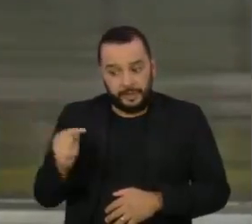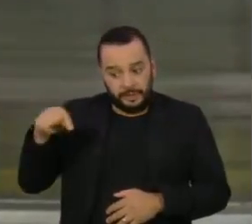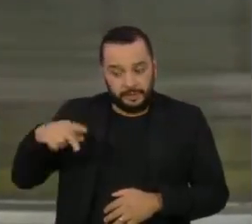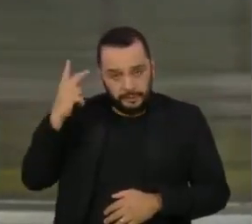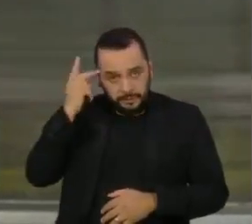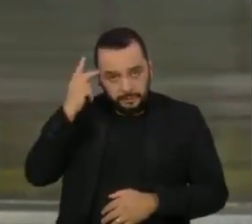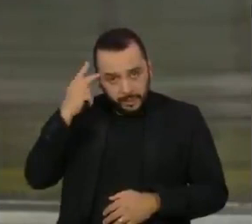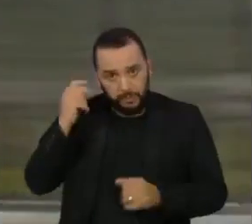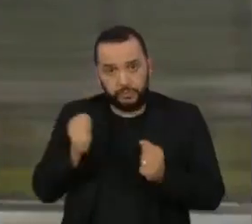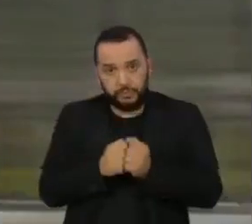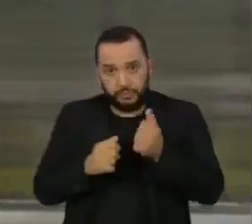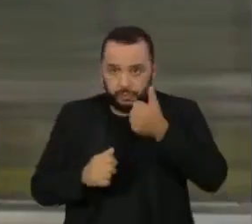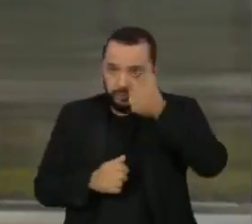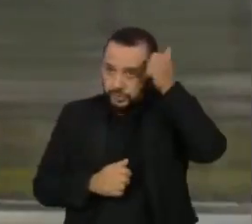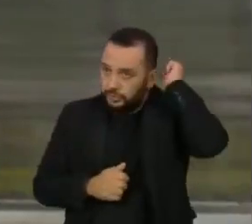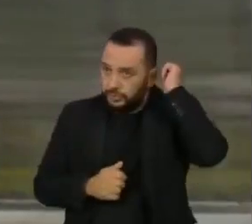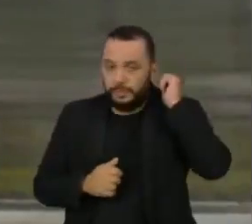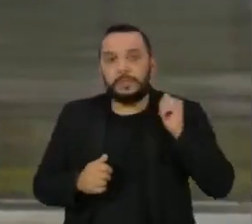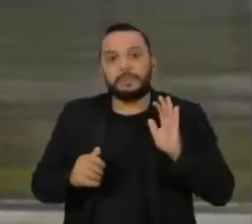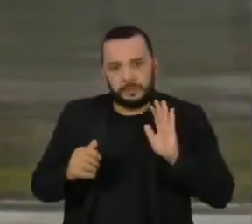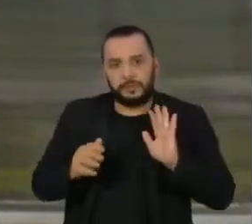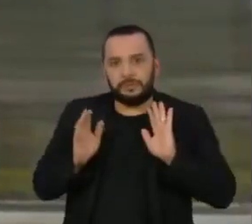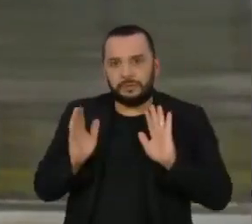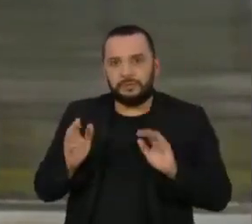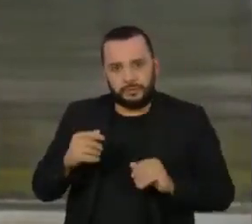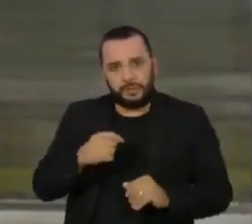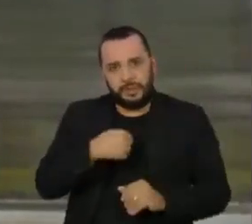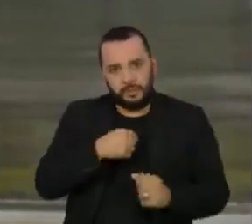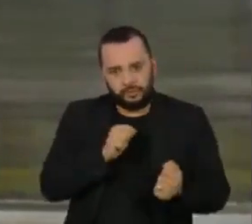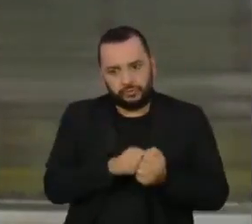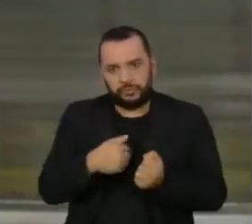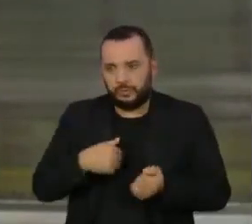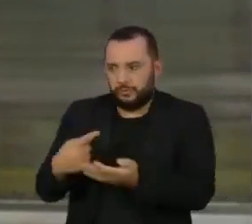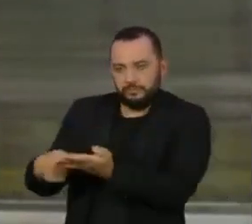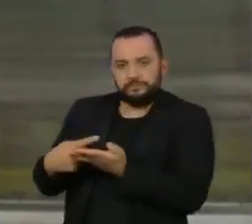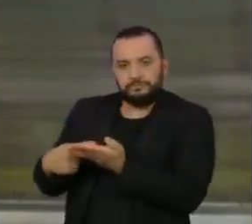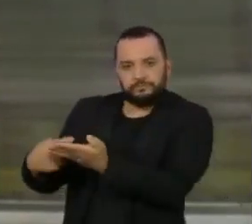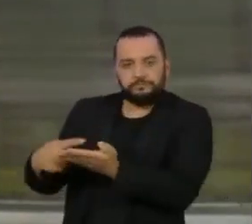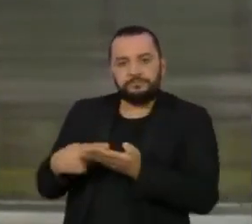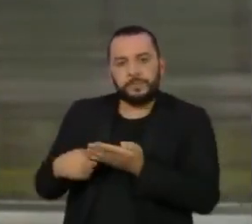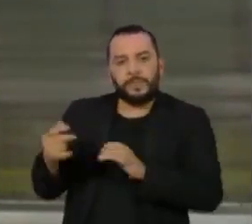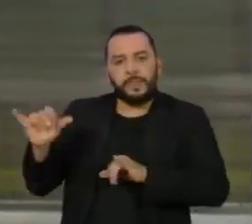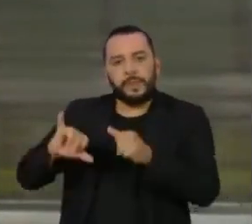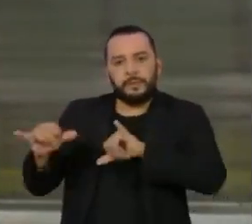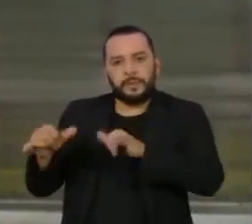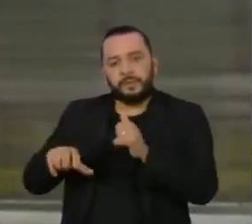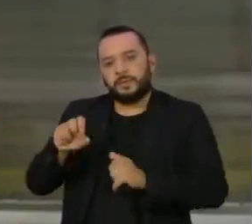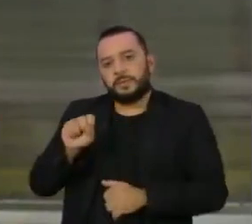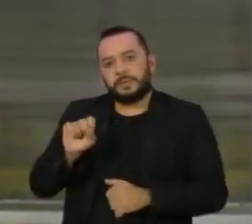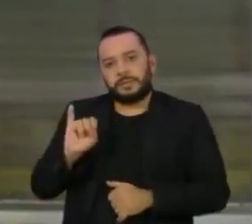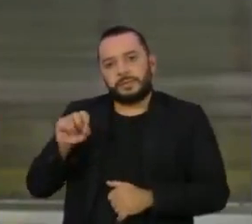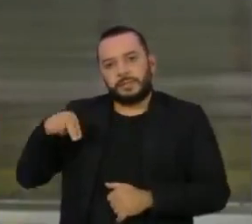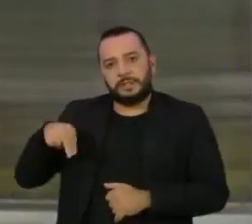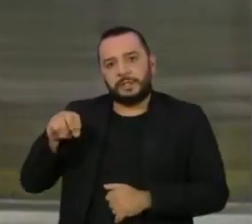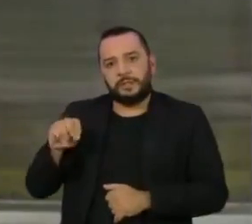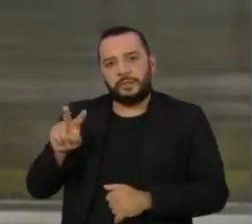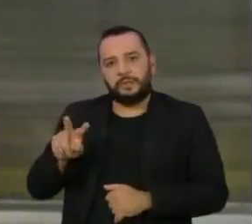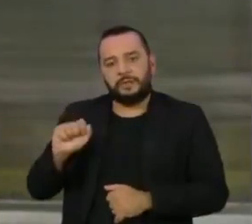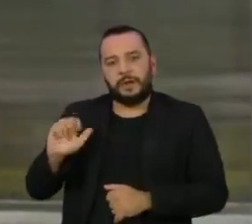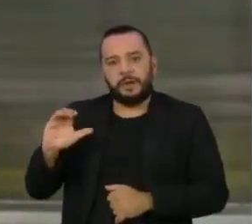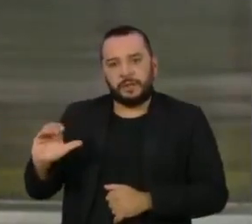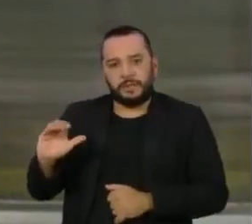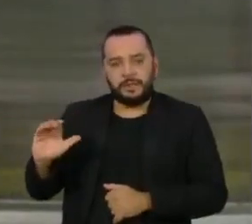presidente do Instituto Butantan, negociamos diretamente com o laboratório Sinovac esta aquisição e